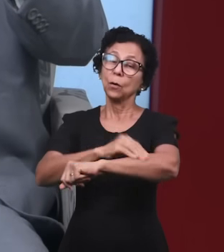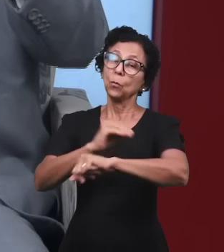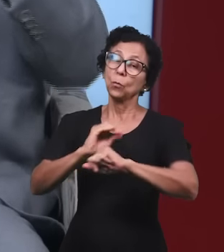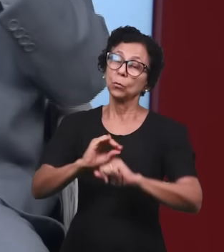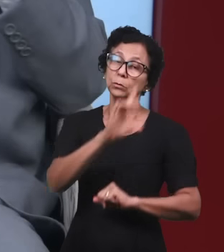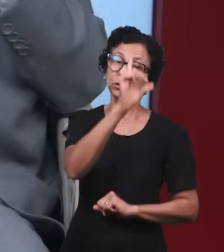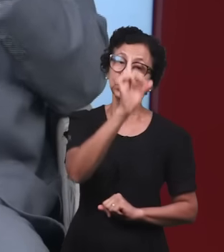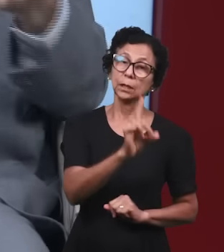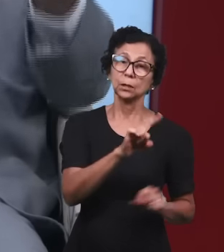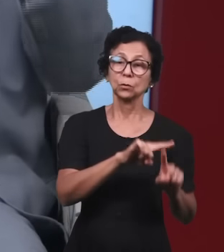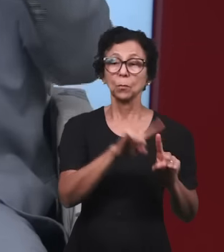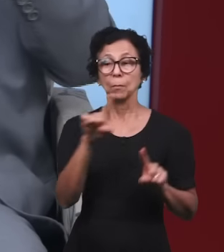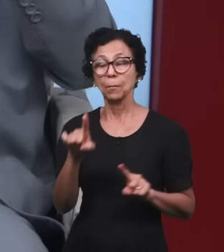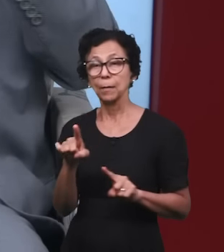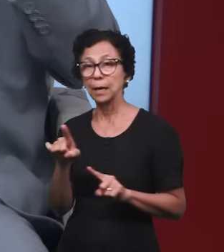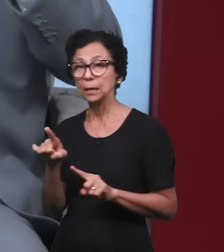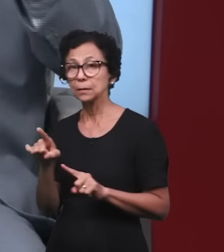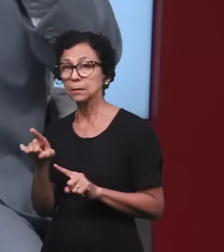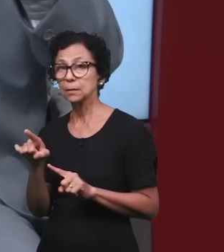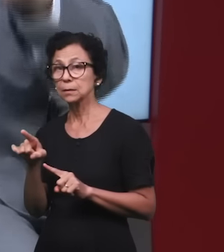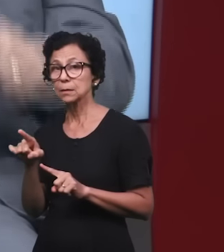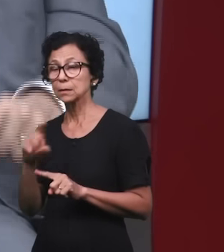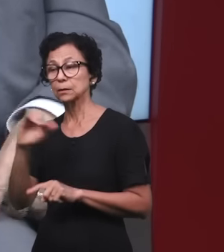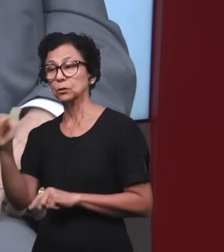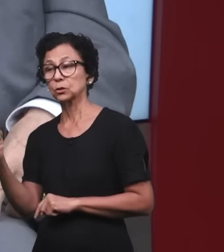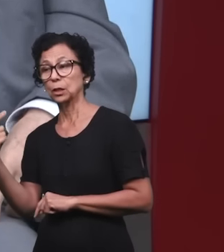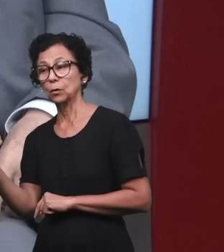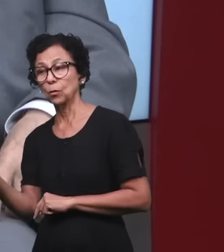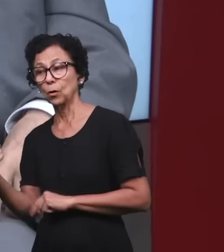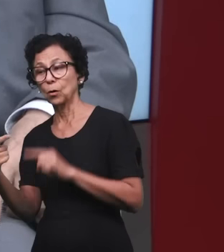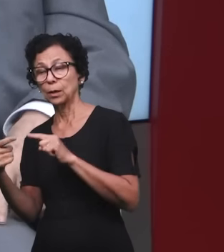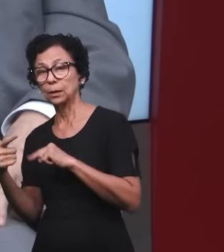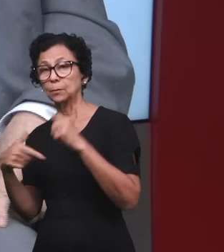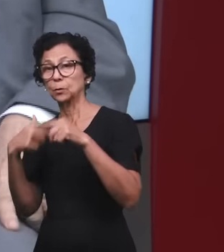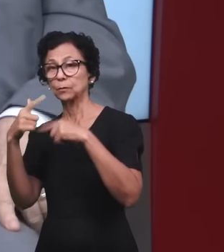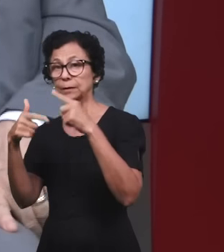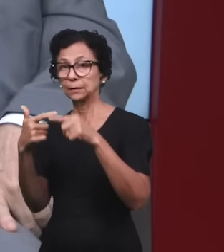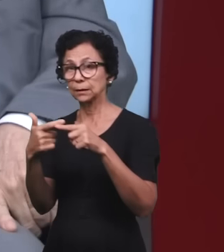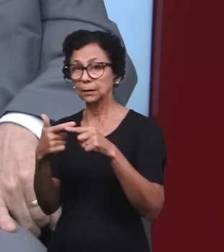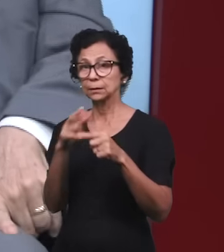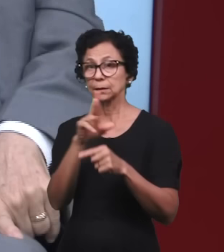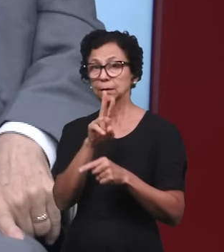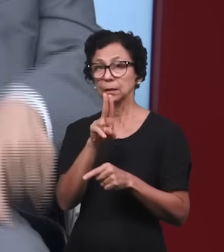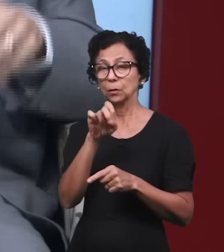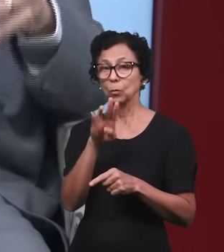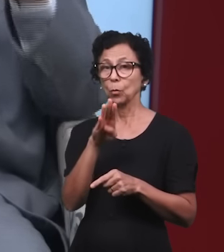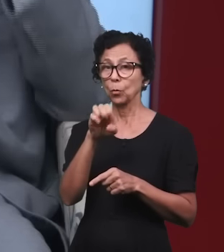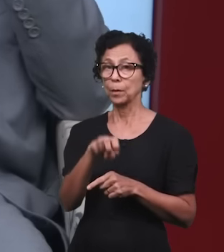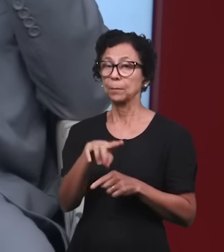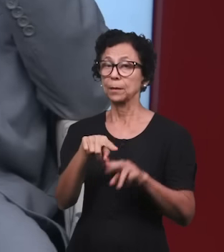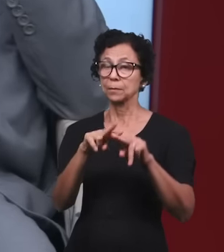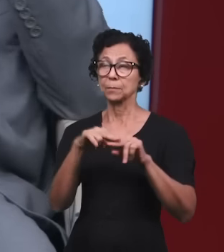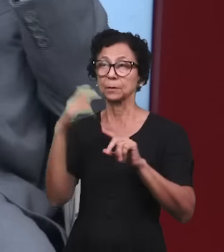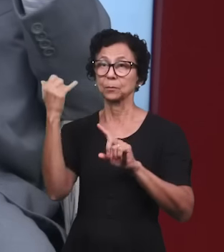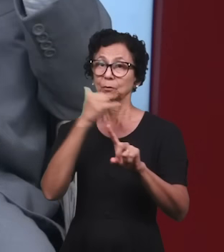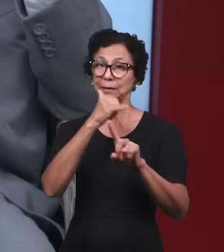Jacó. O primogênito de Jacó foi Rúben, mas a profecia apontou para José. Portanto,